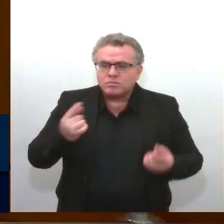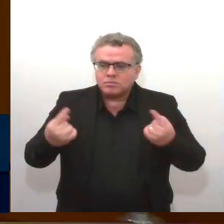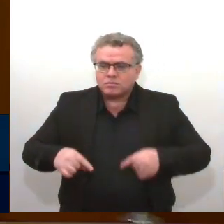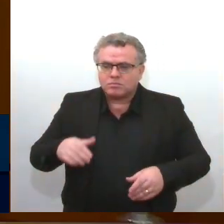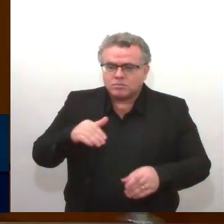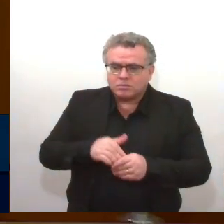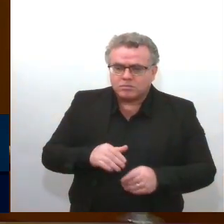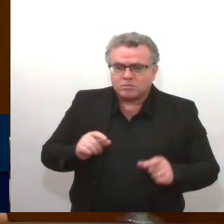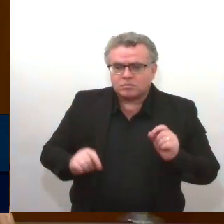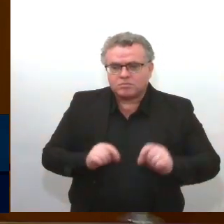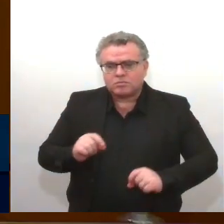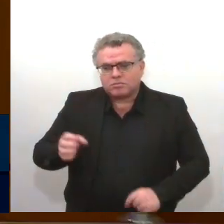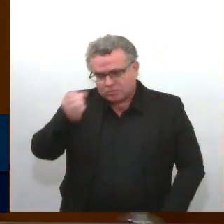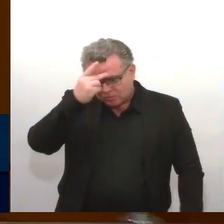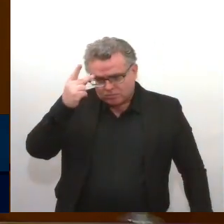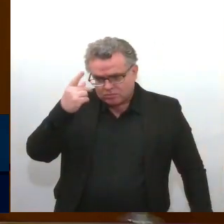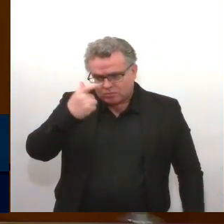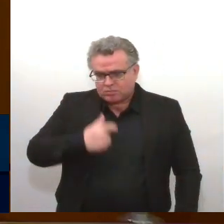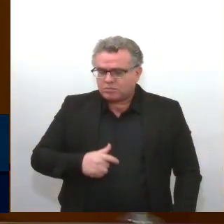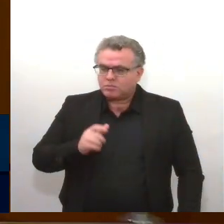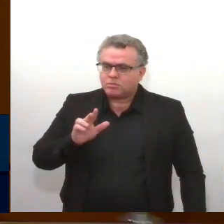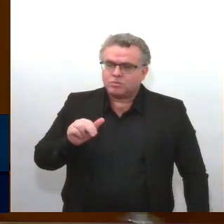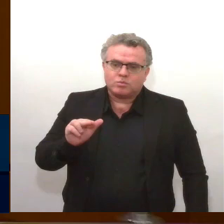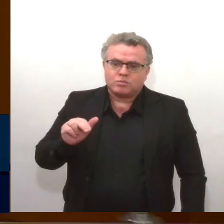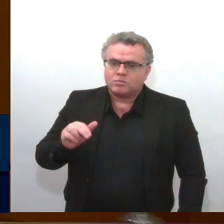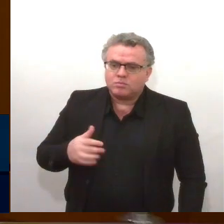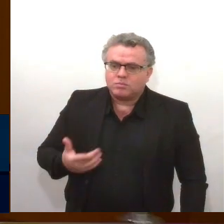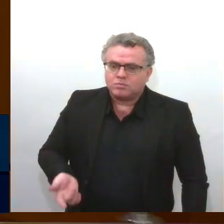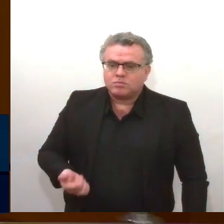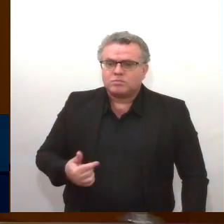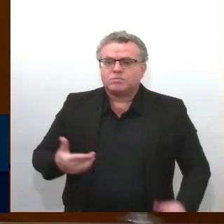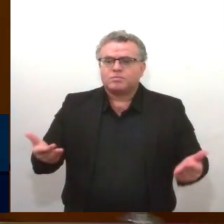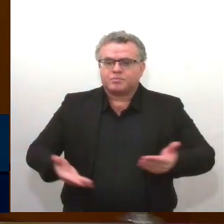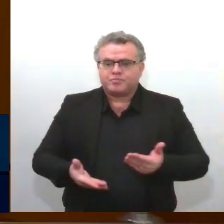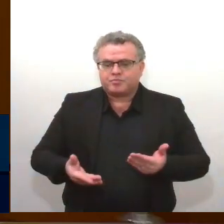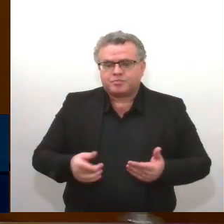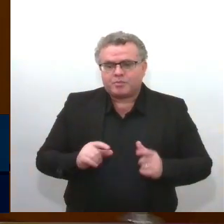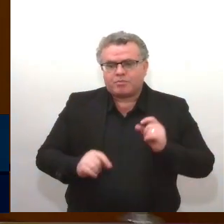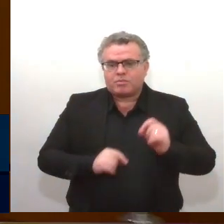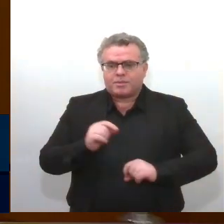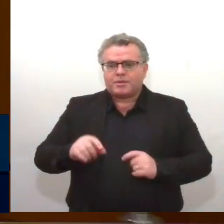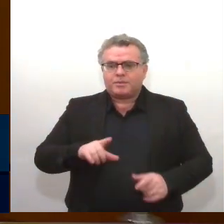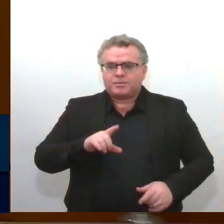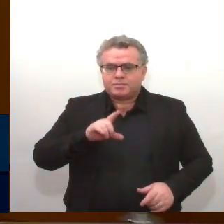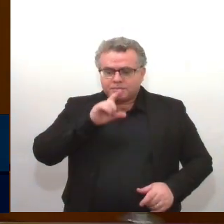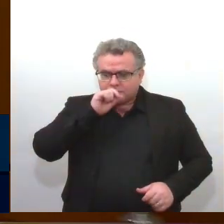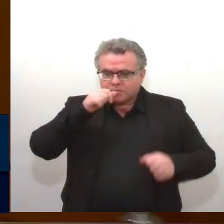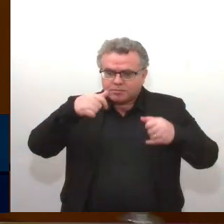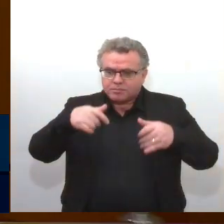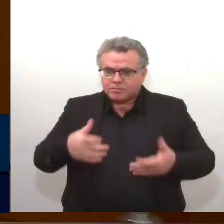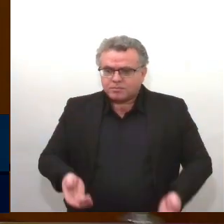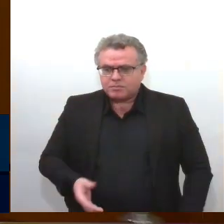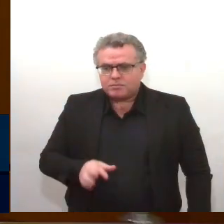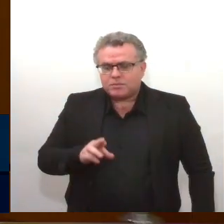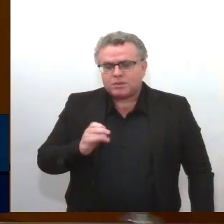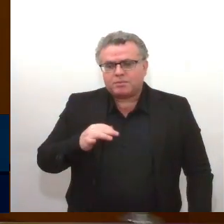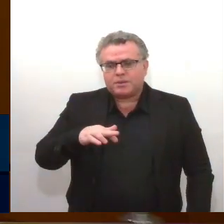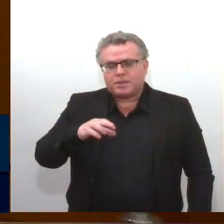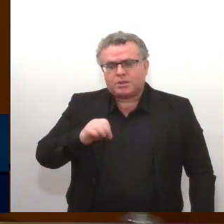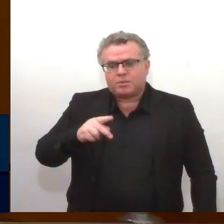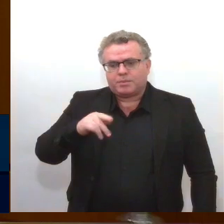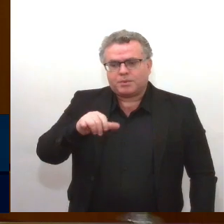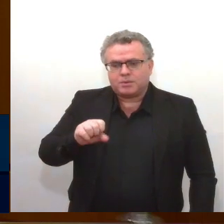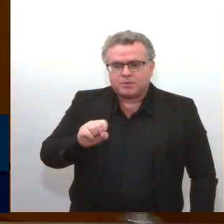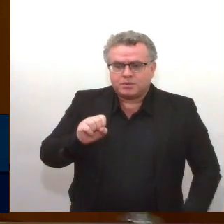feito e nesse caso muito especial por ser a nossa querida Ribeirópolis coloquei o nosso nome à disposição do nosso